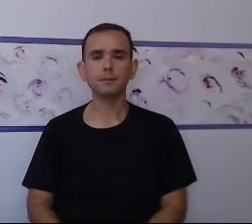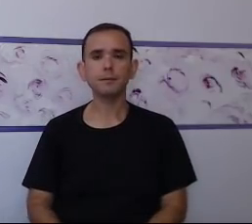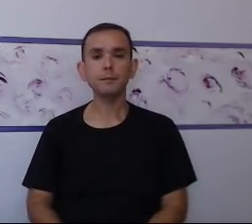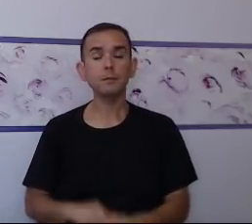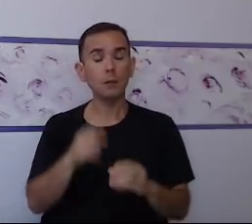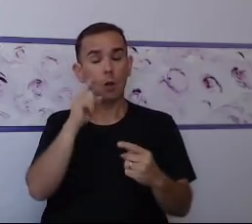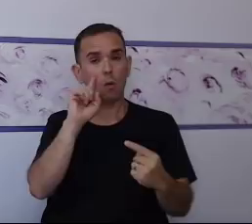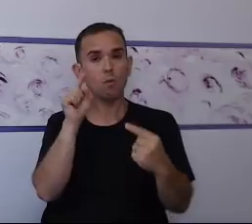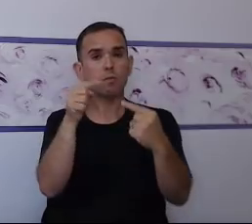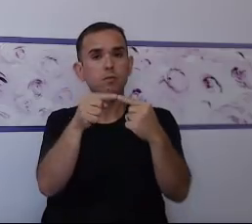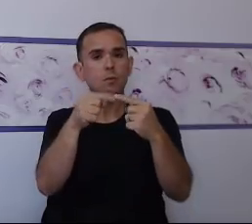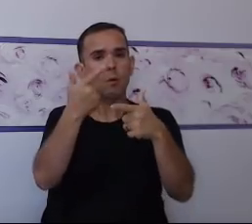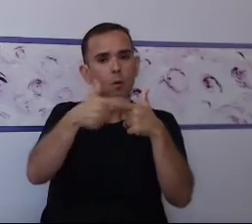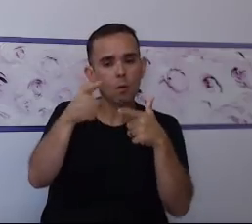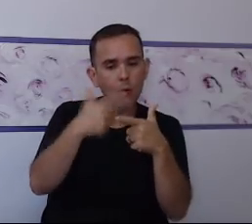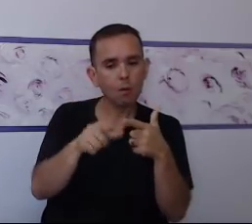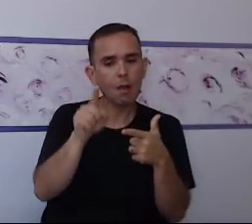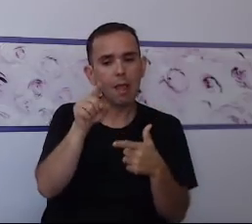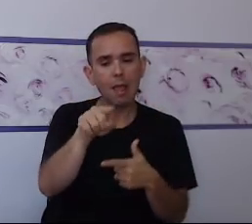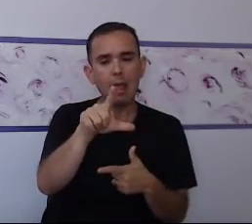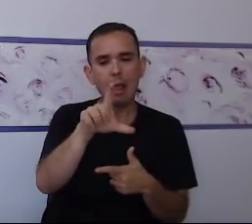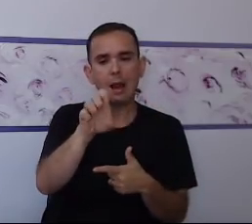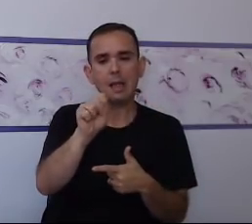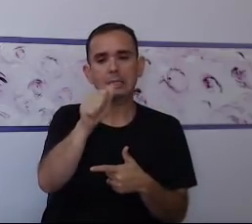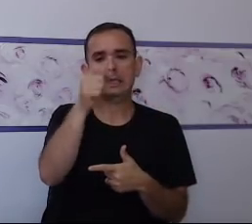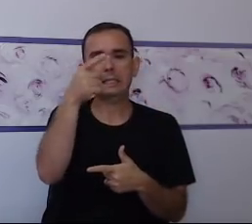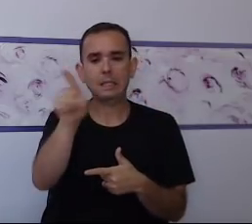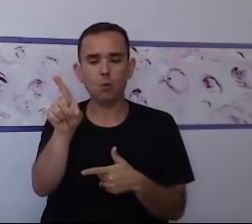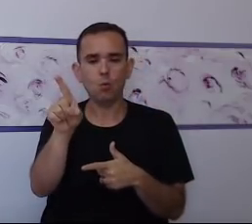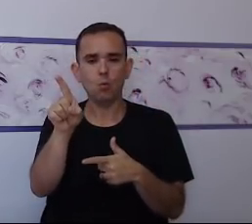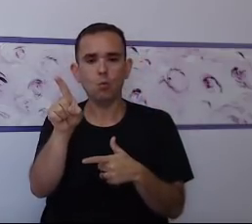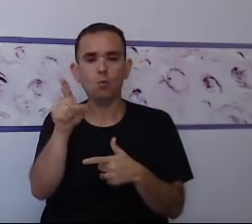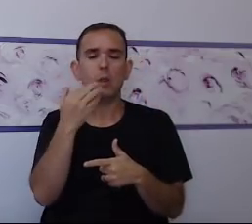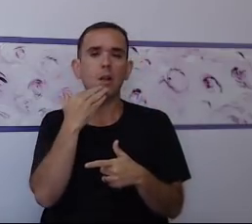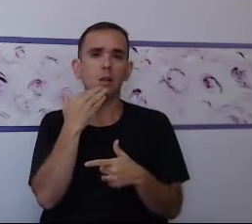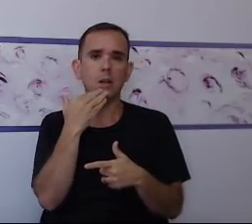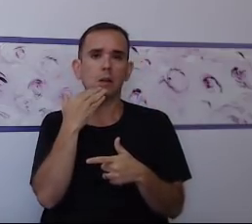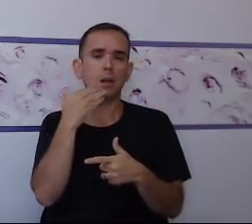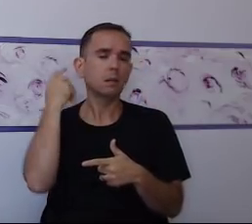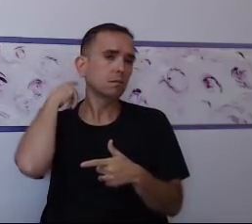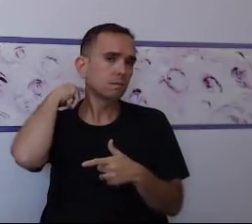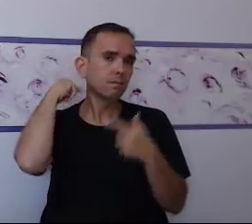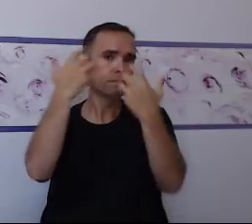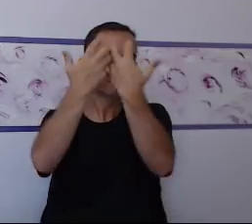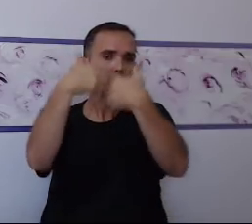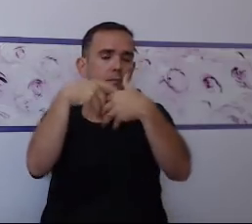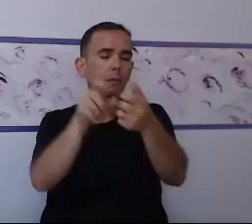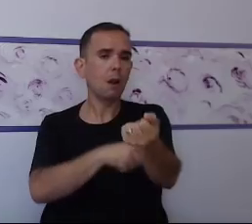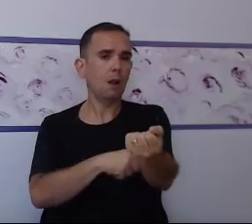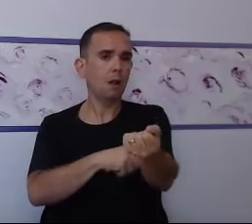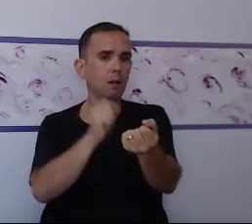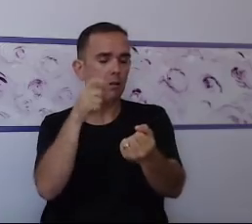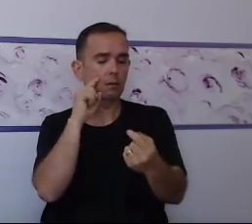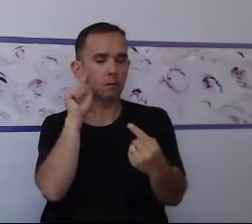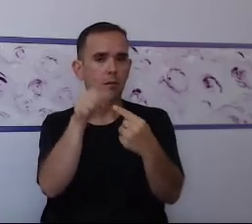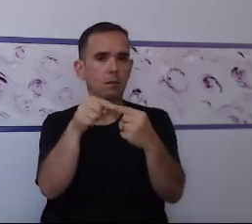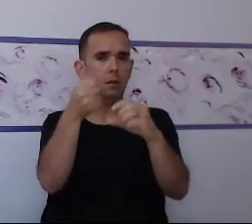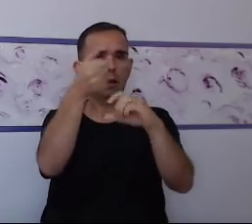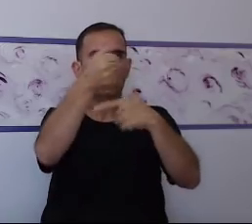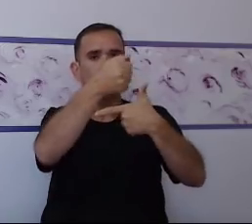De acordo com a lesão, com essa lesão do sistema nervoso central, a gente tem as divisões da classificação. Então, a gente